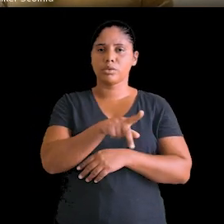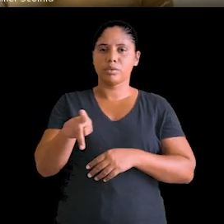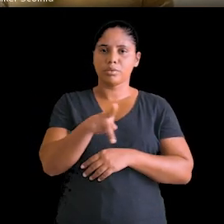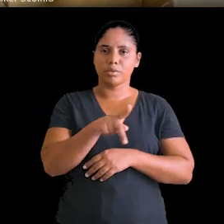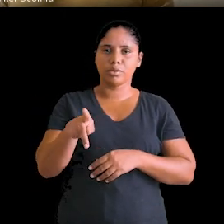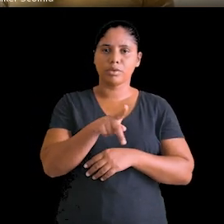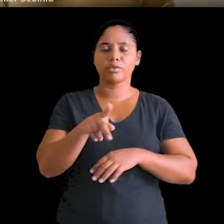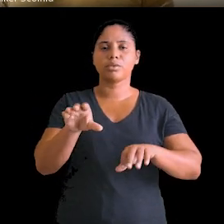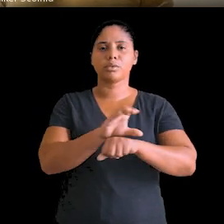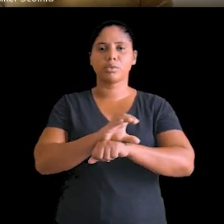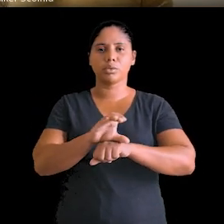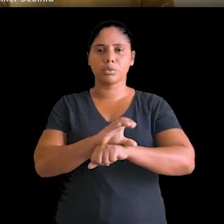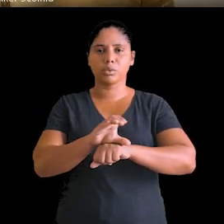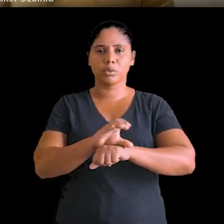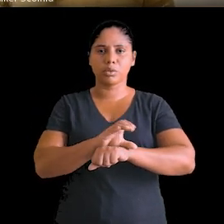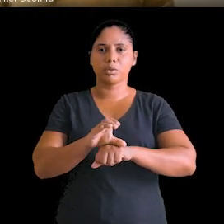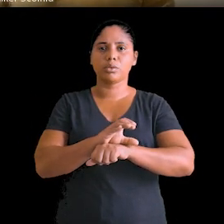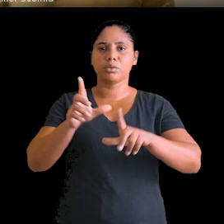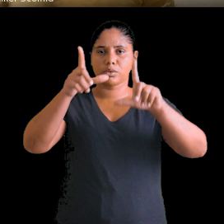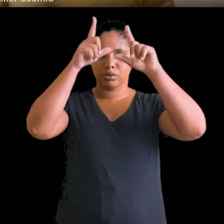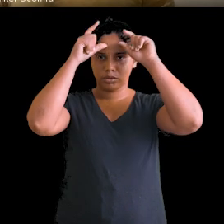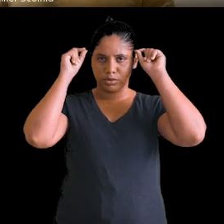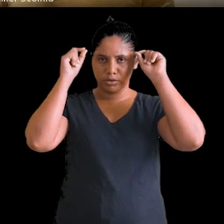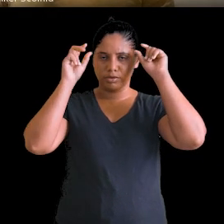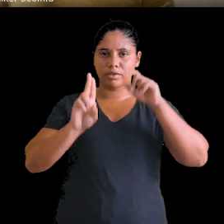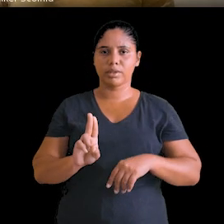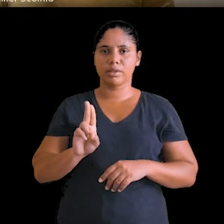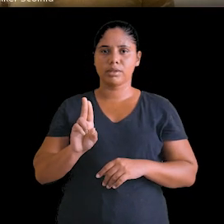Universitário Maurício de Nassau, Unidade Boa Viagem.